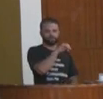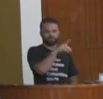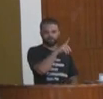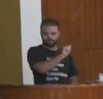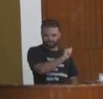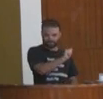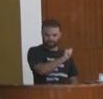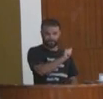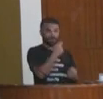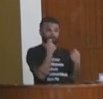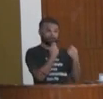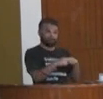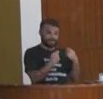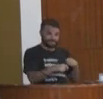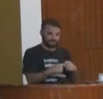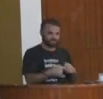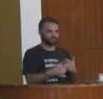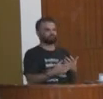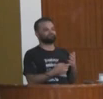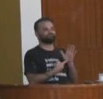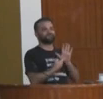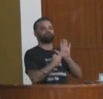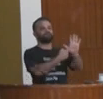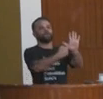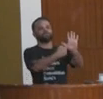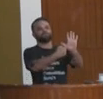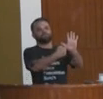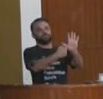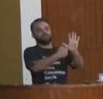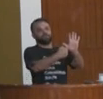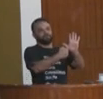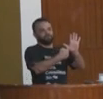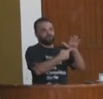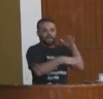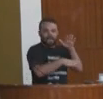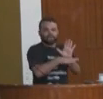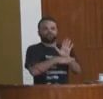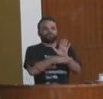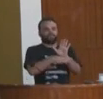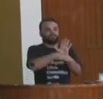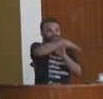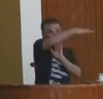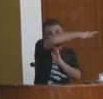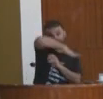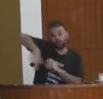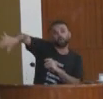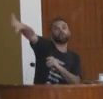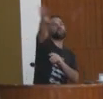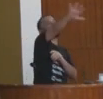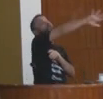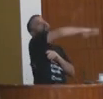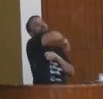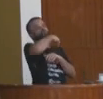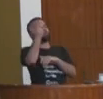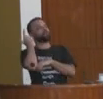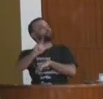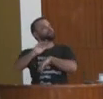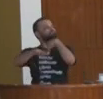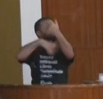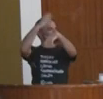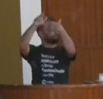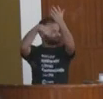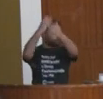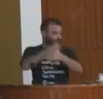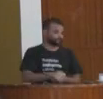cheguem na mesma qualidade em todos os cantos do município. É muito gratificante quando a gente chega numa cidade, e que, óbvio,